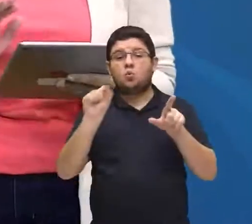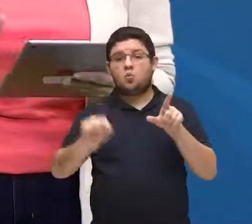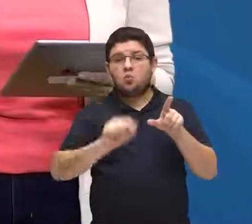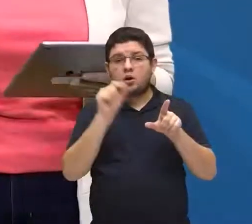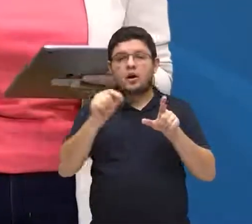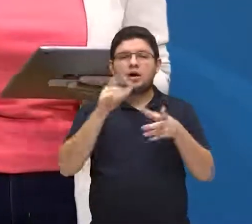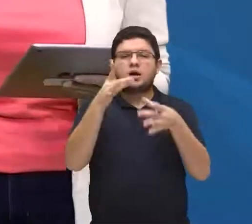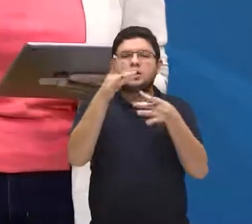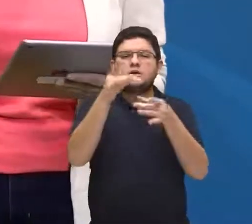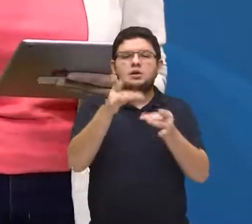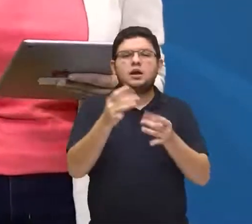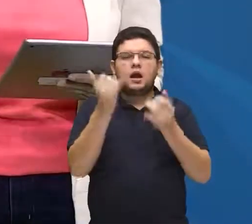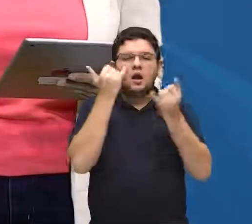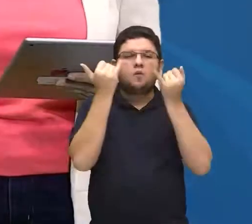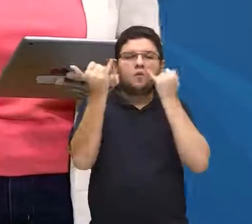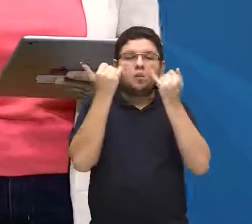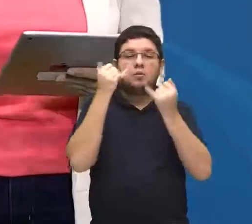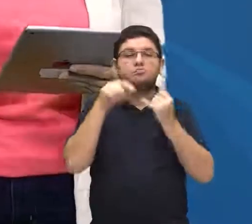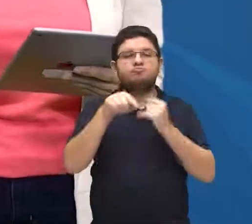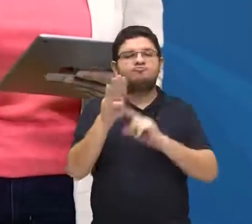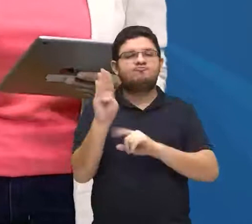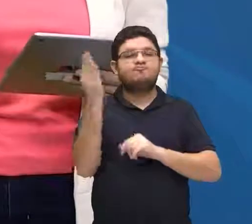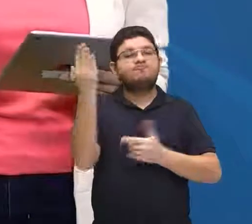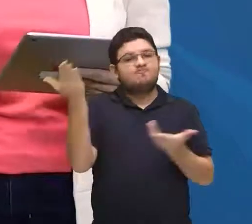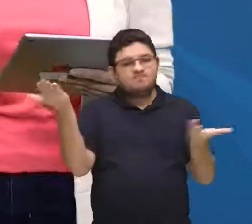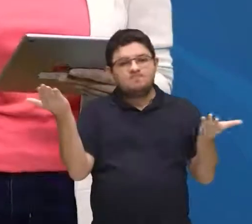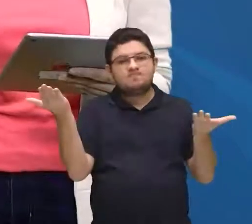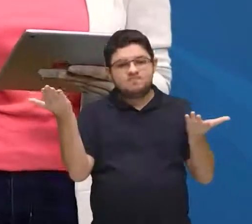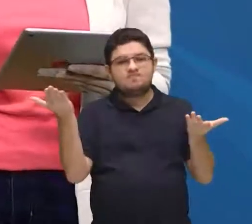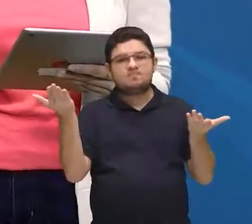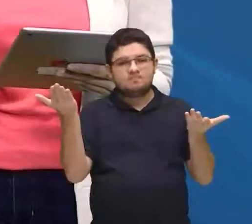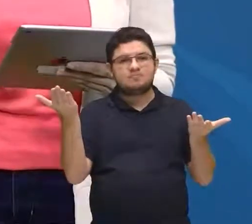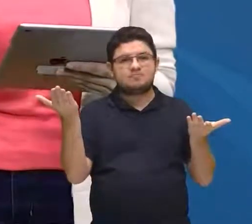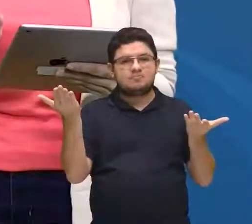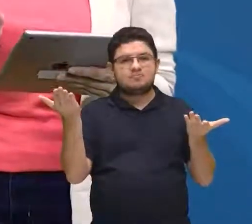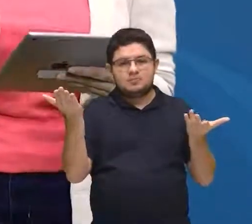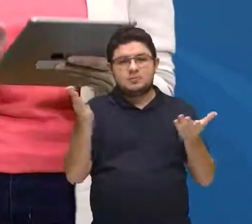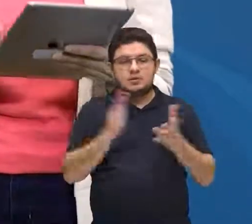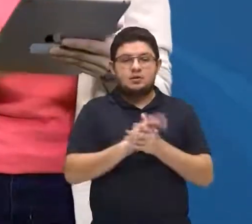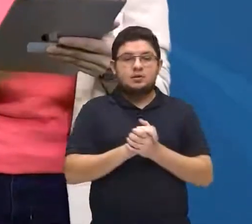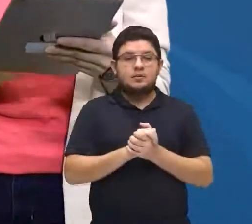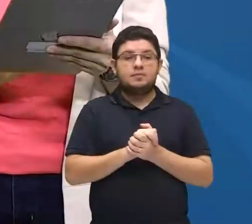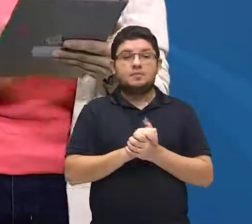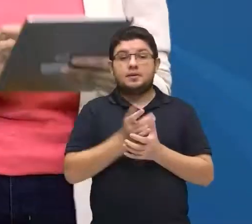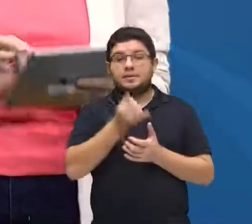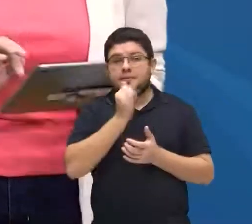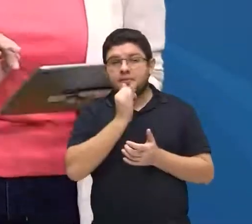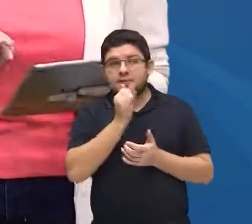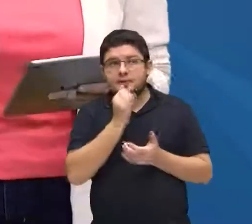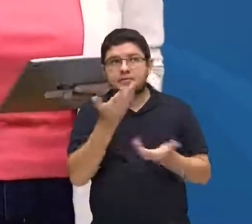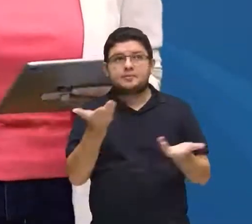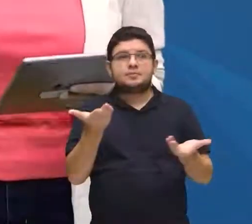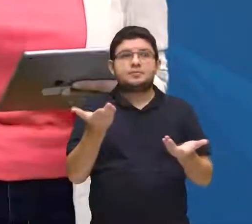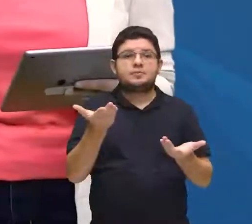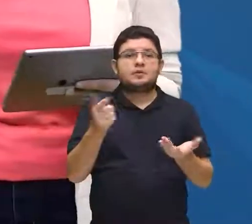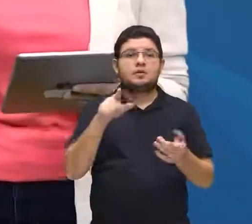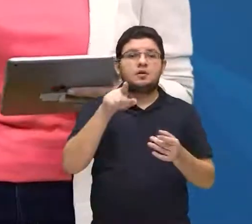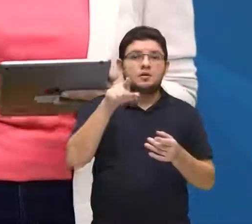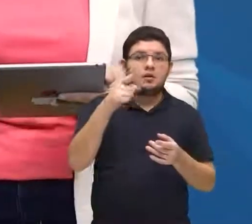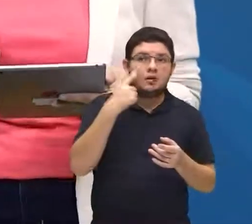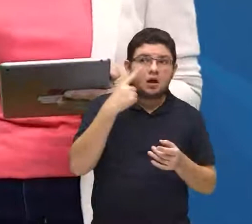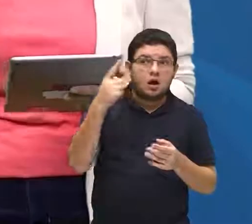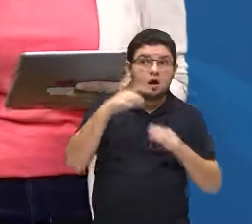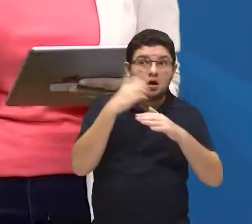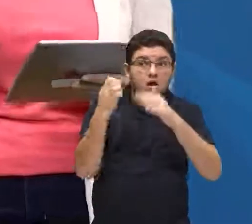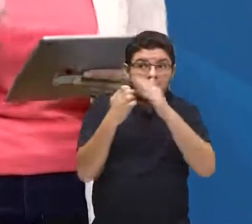uma informação completamente falsa em relação àquela empresa, né? Quando, por exemplo, você coloca assim, aquela empresa tal